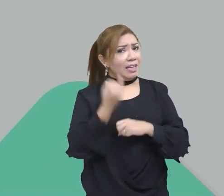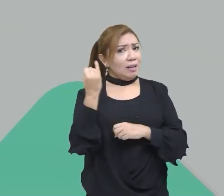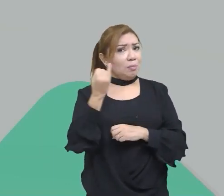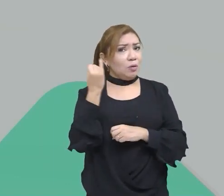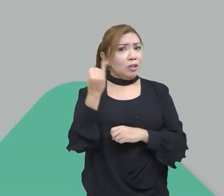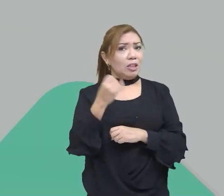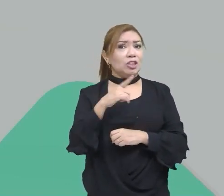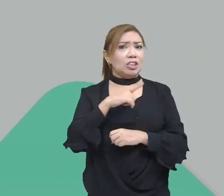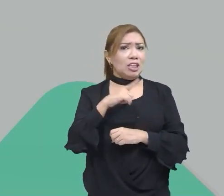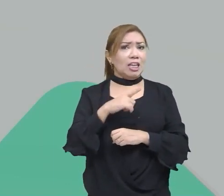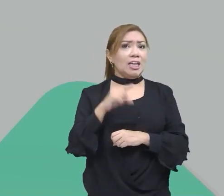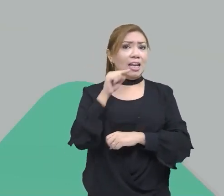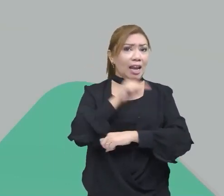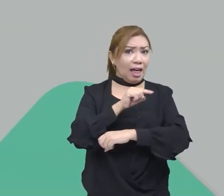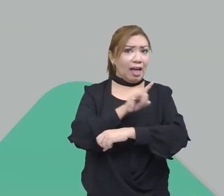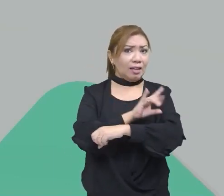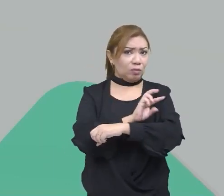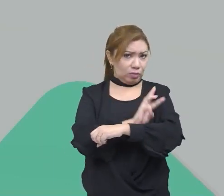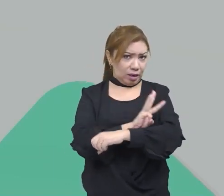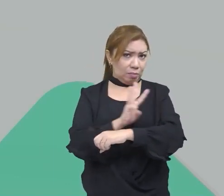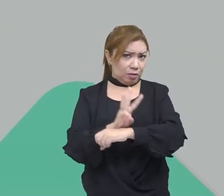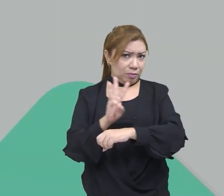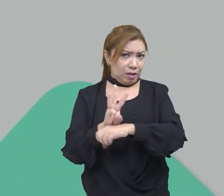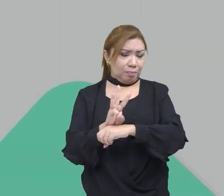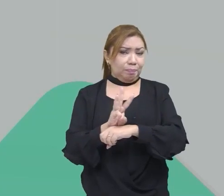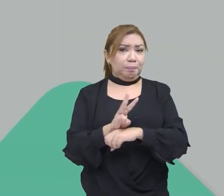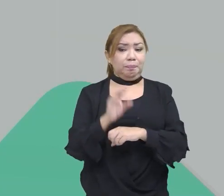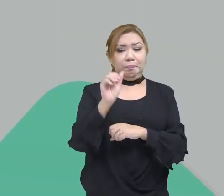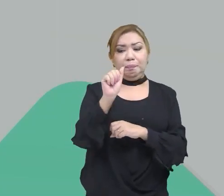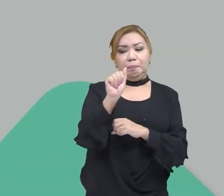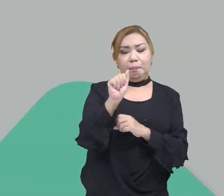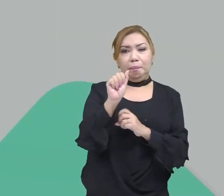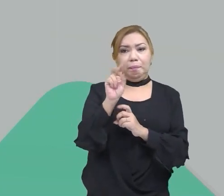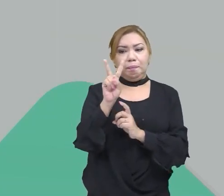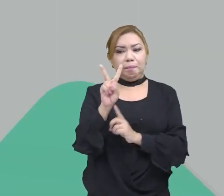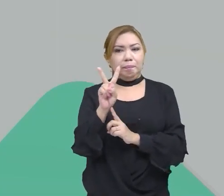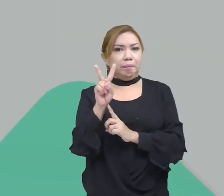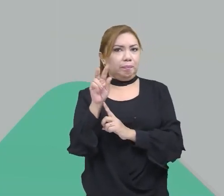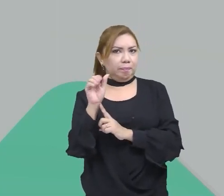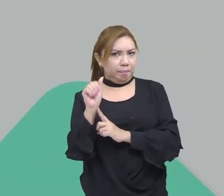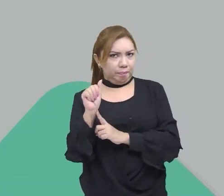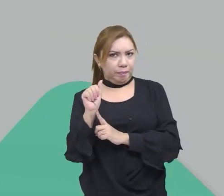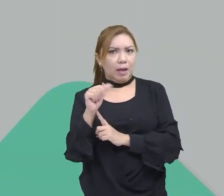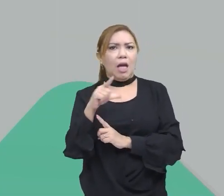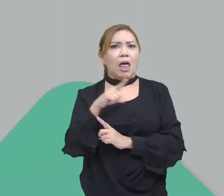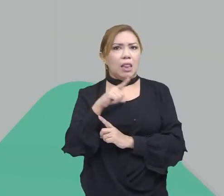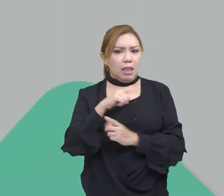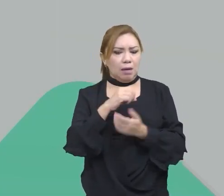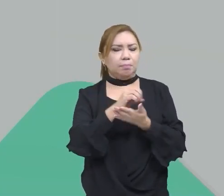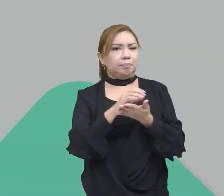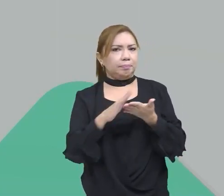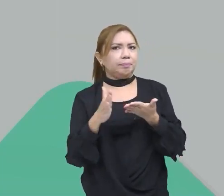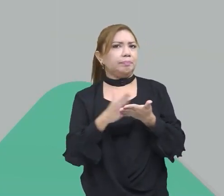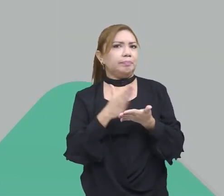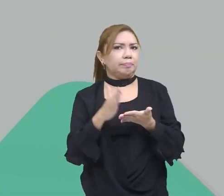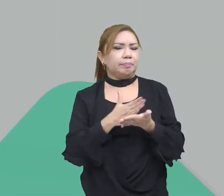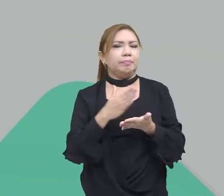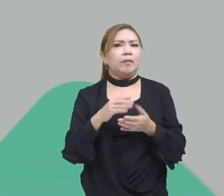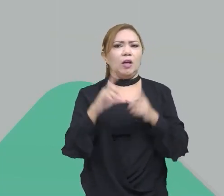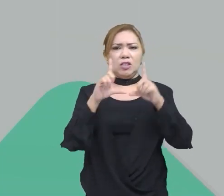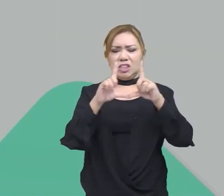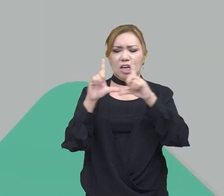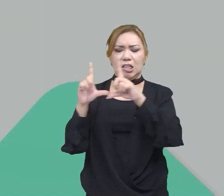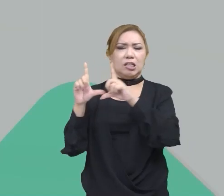as cartelas, tudo que nós fazemos aqui. Você também pode fazer os exercícios complementares lá, além